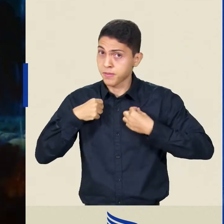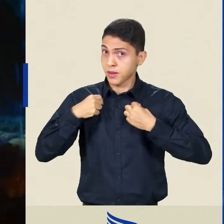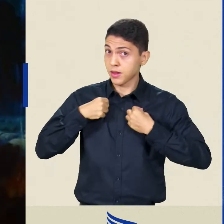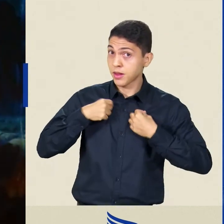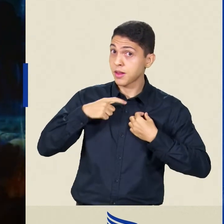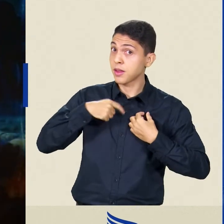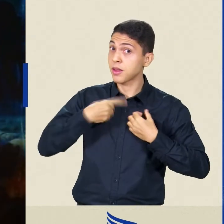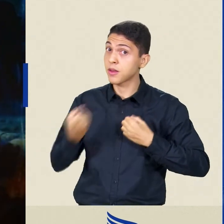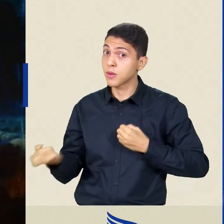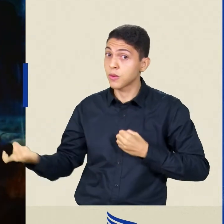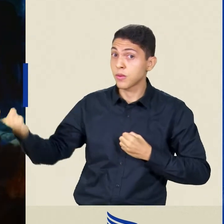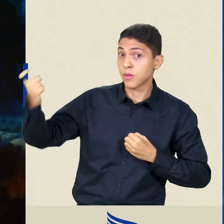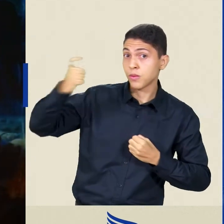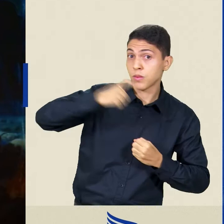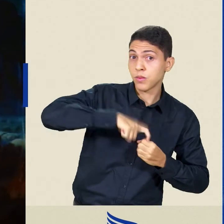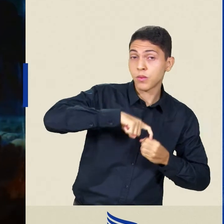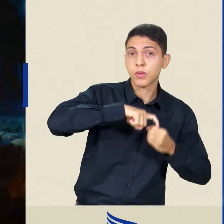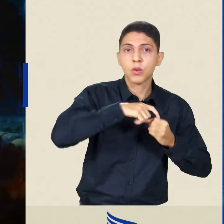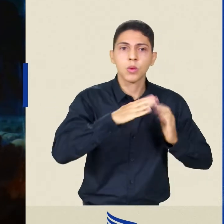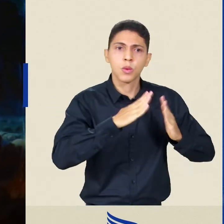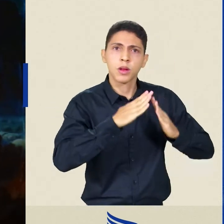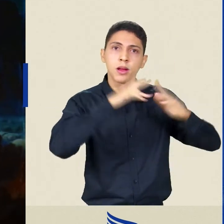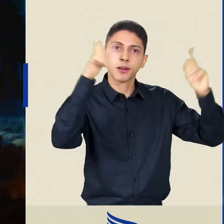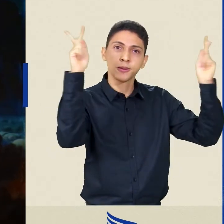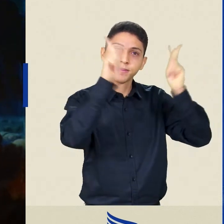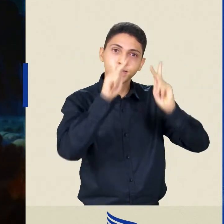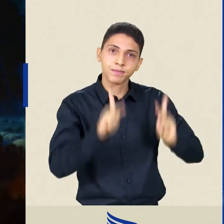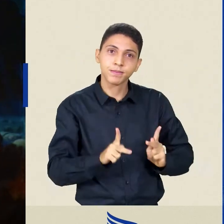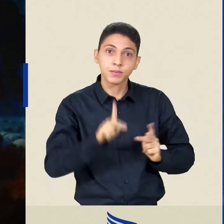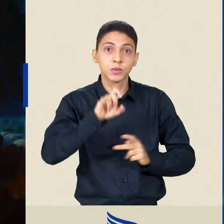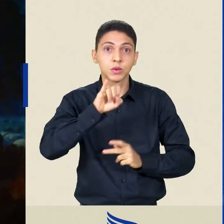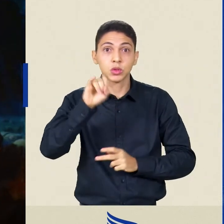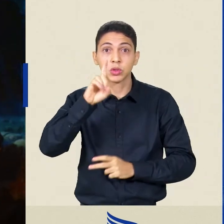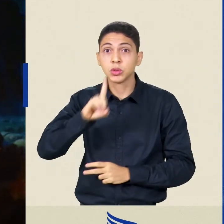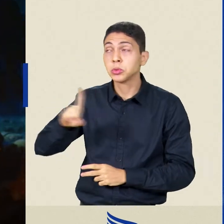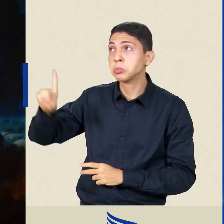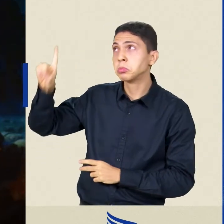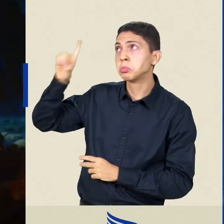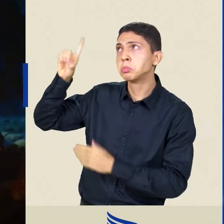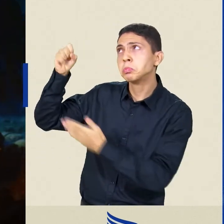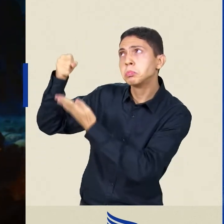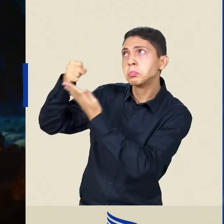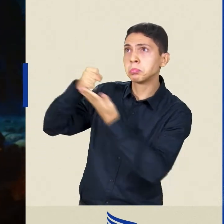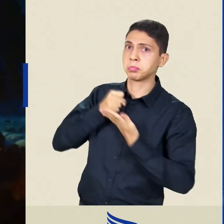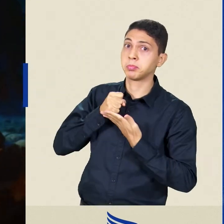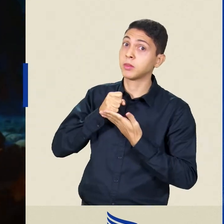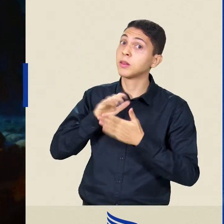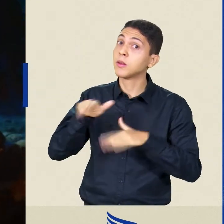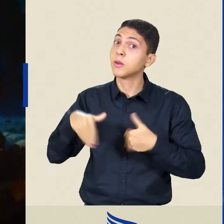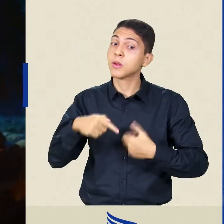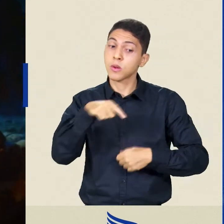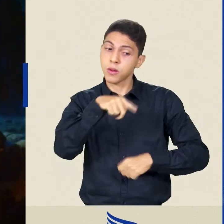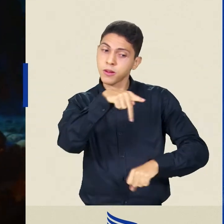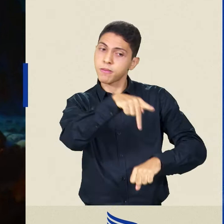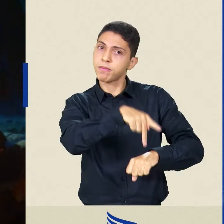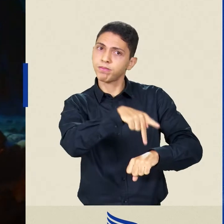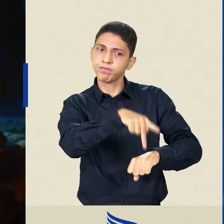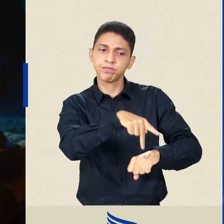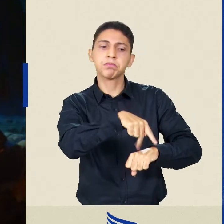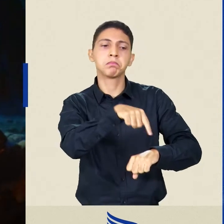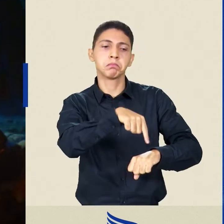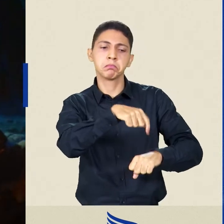volte em paz à casa de meu pai. E se o Senhor for o meu Deus, então esta pedra, que tenho posto como